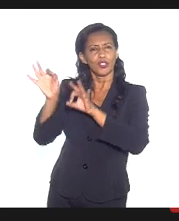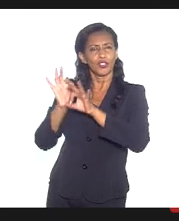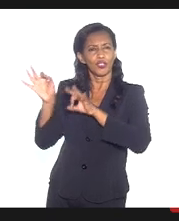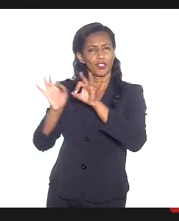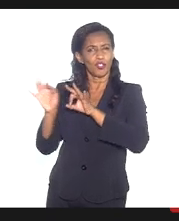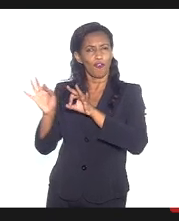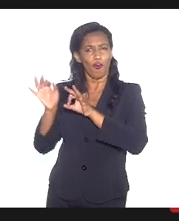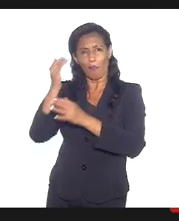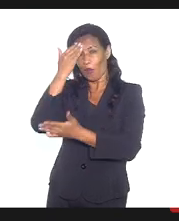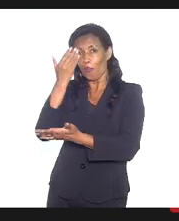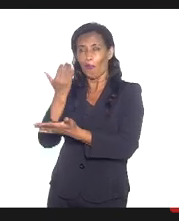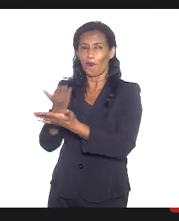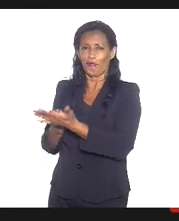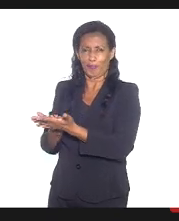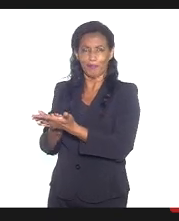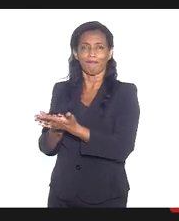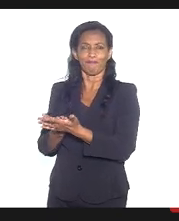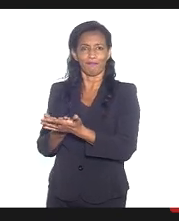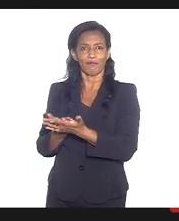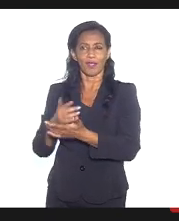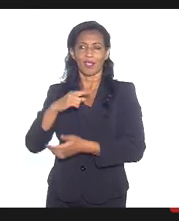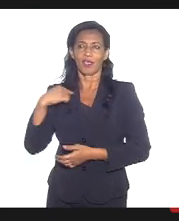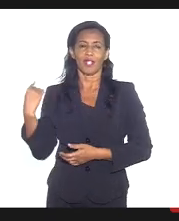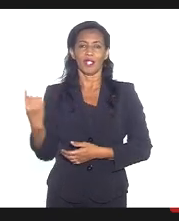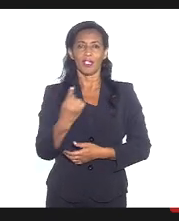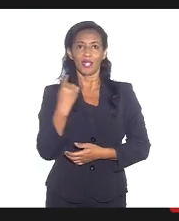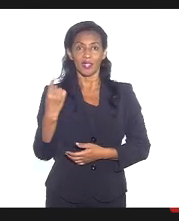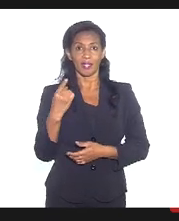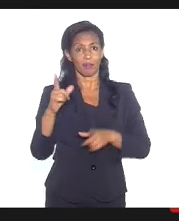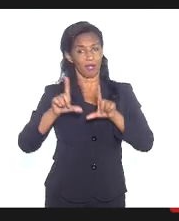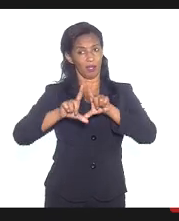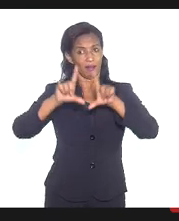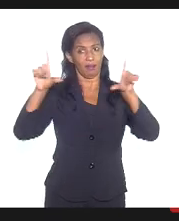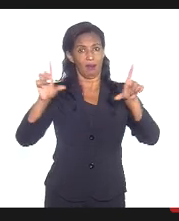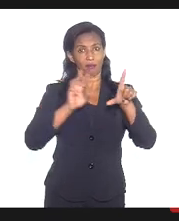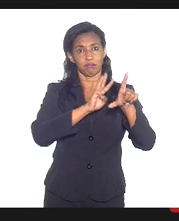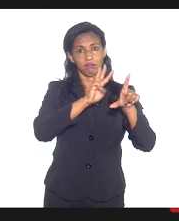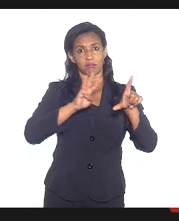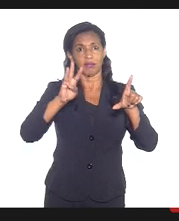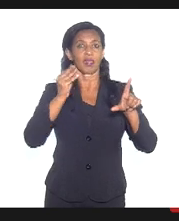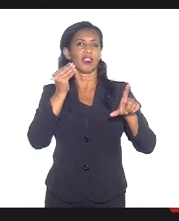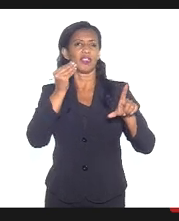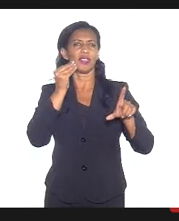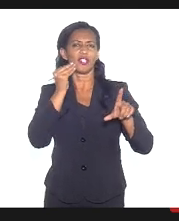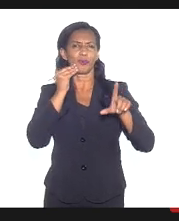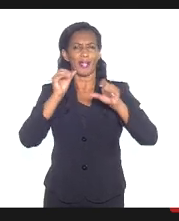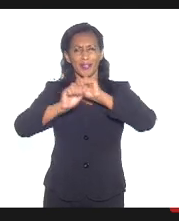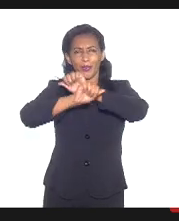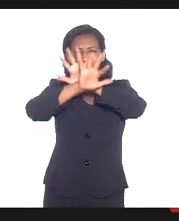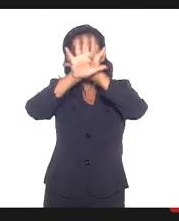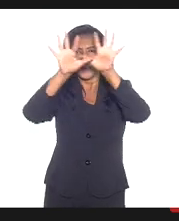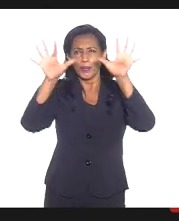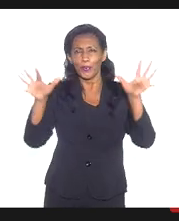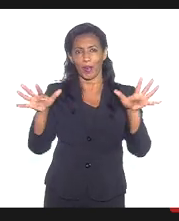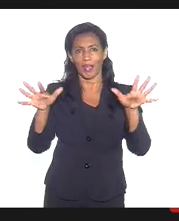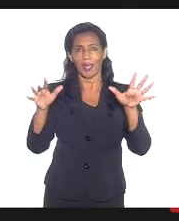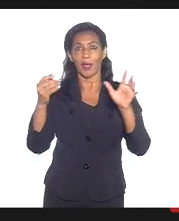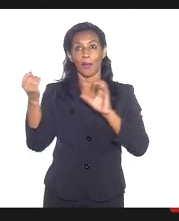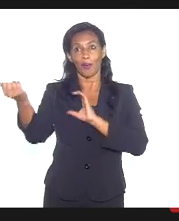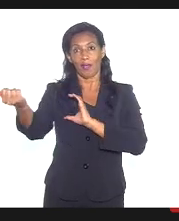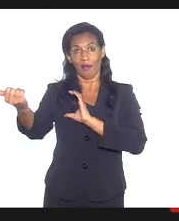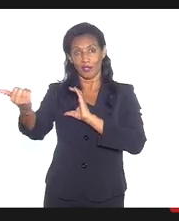e confiável, e também ao nosso portal de transparência, que esses dados vinham, eles eram colocados na mão,